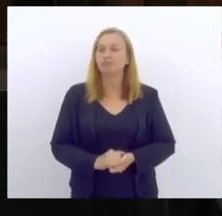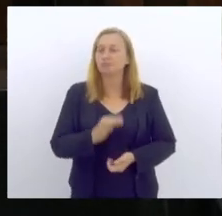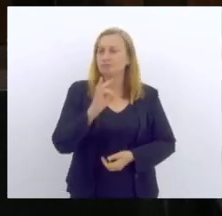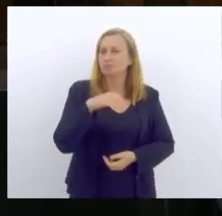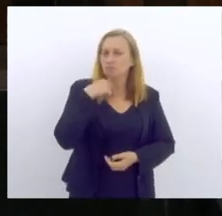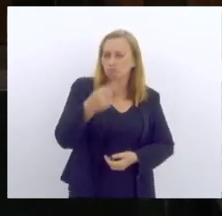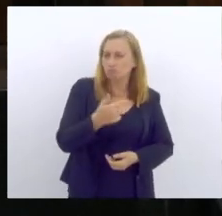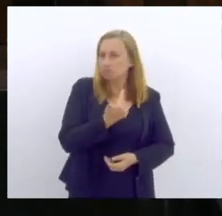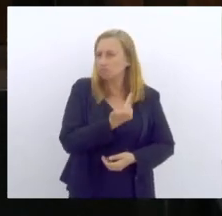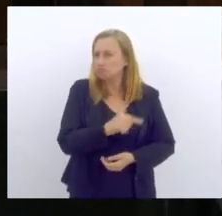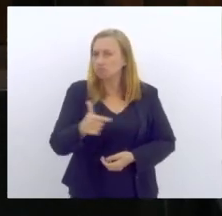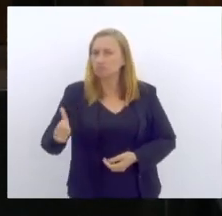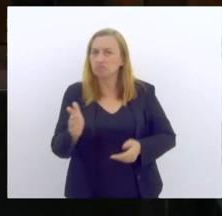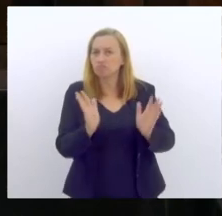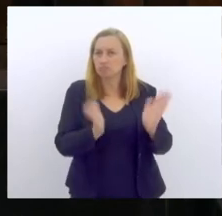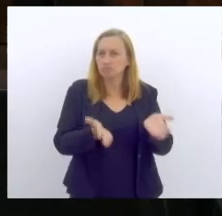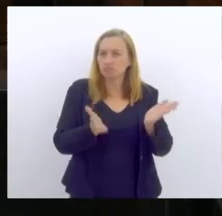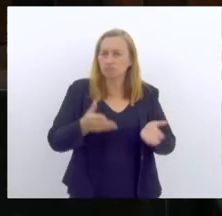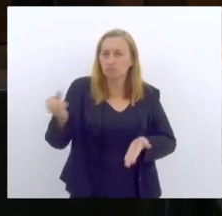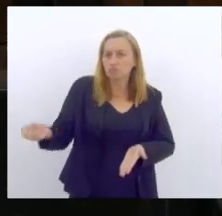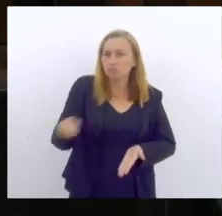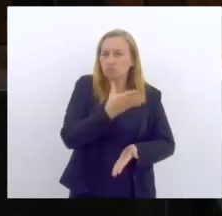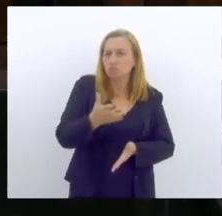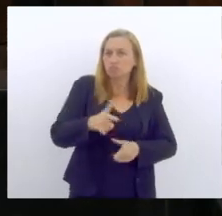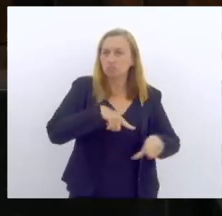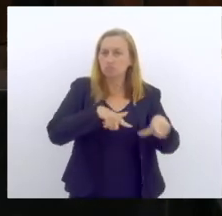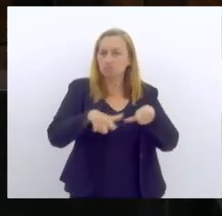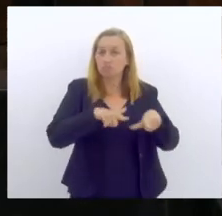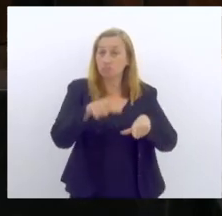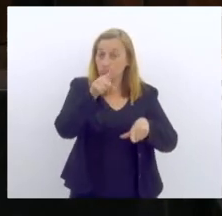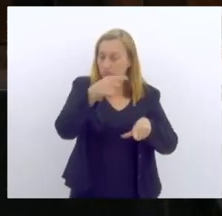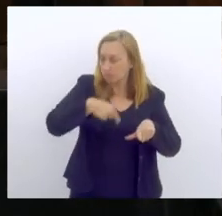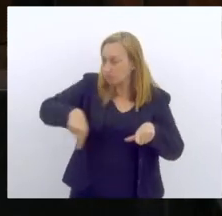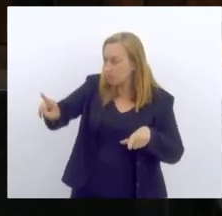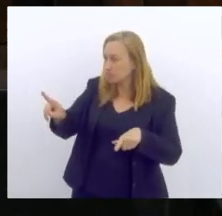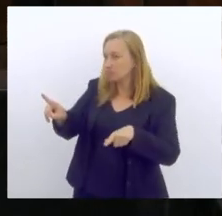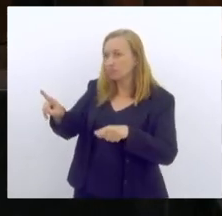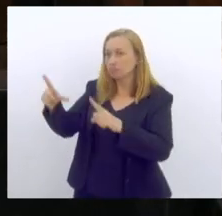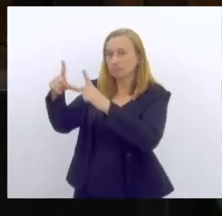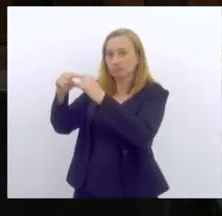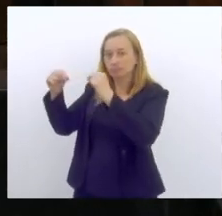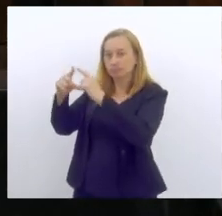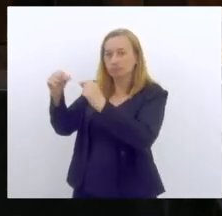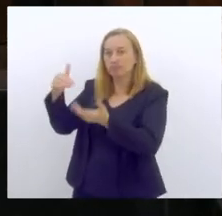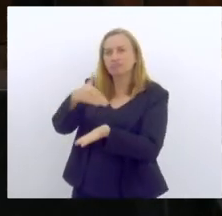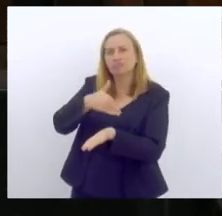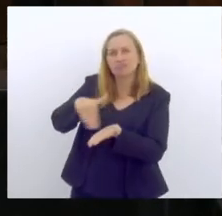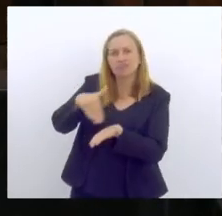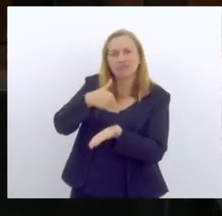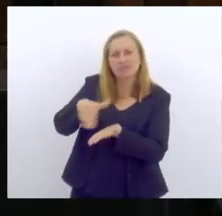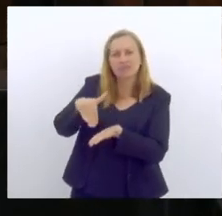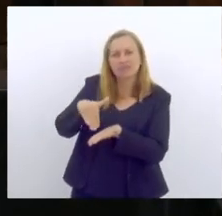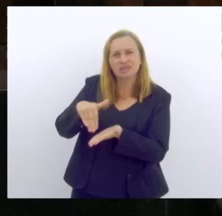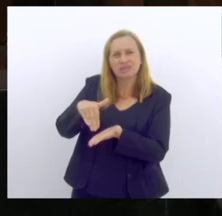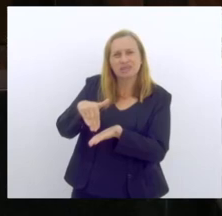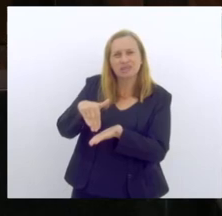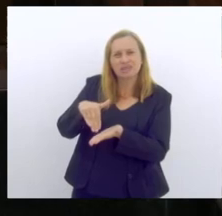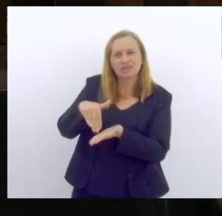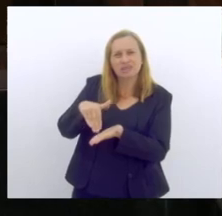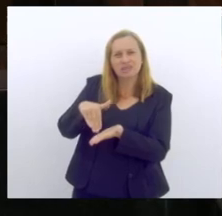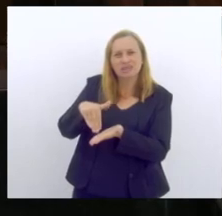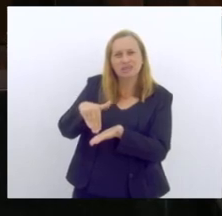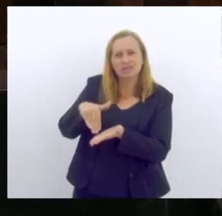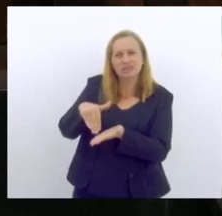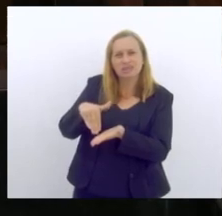que você agora nessa sua nova missão o senhor está indo para Brasília para ser secretário lá